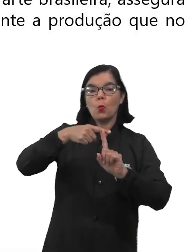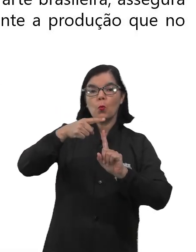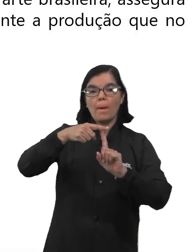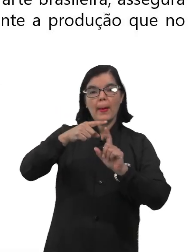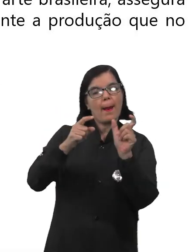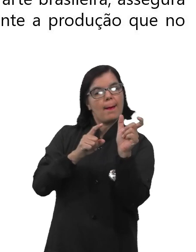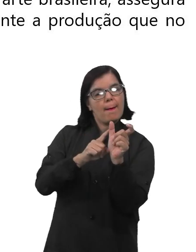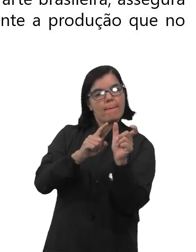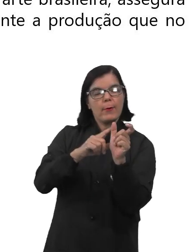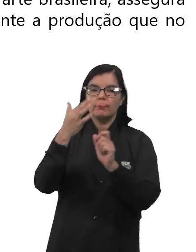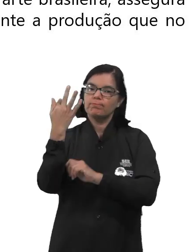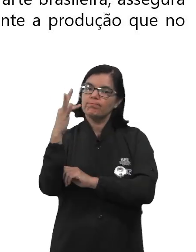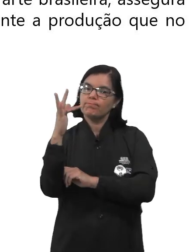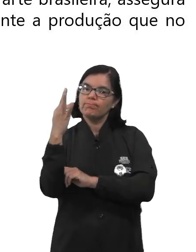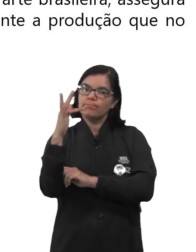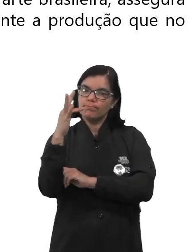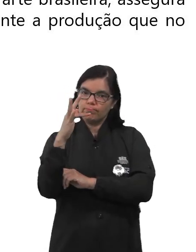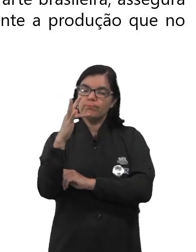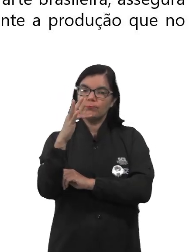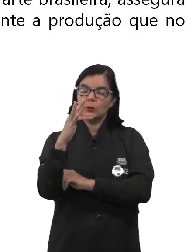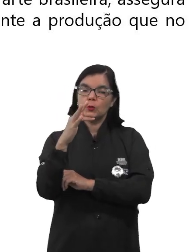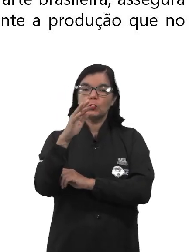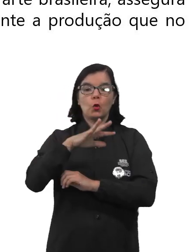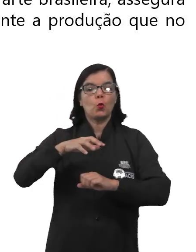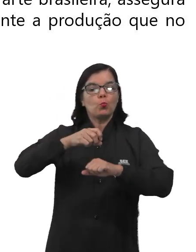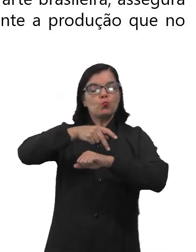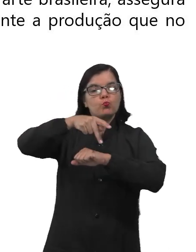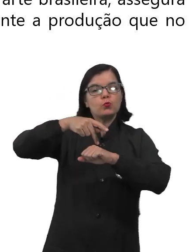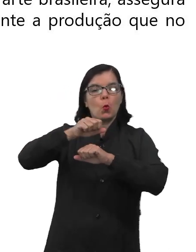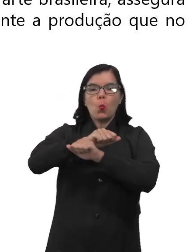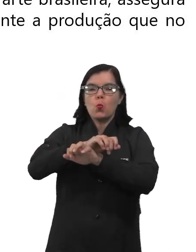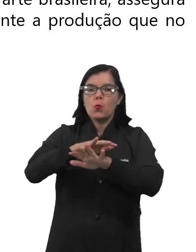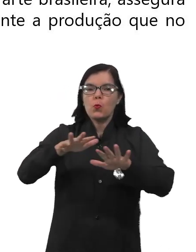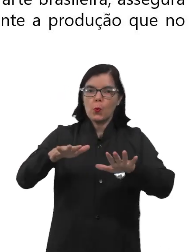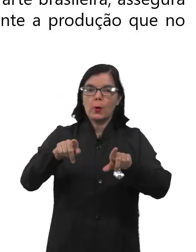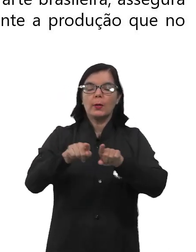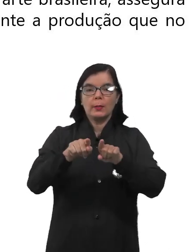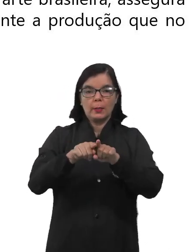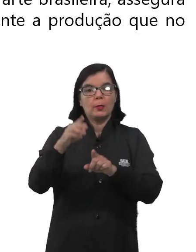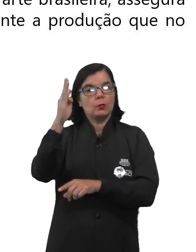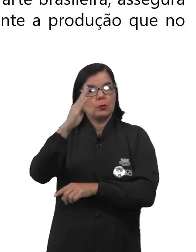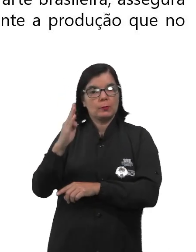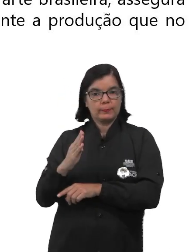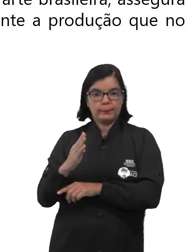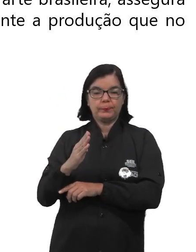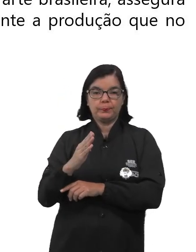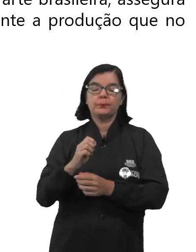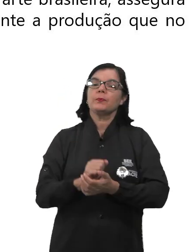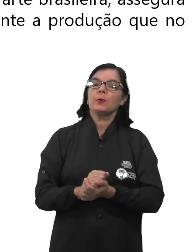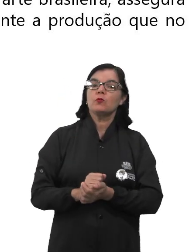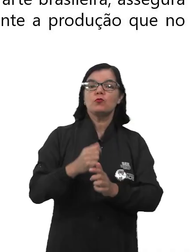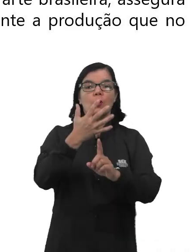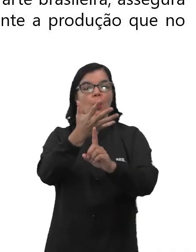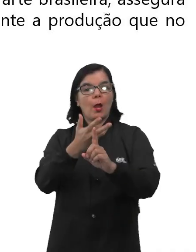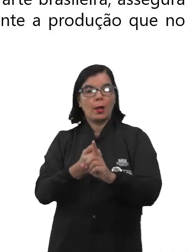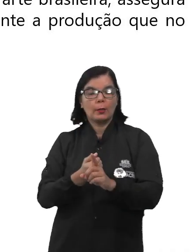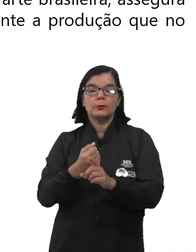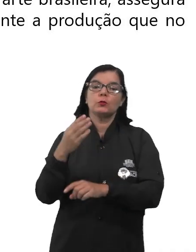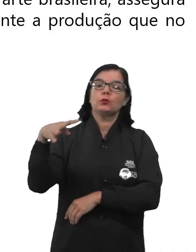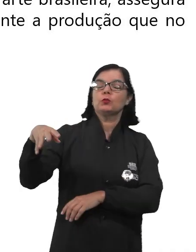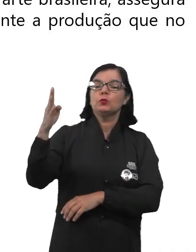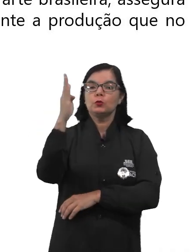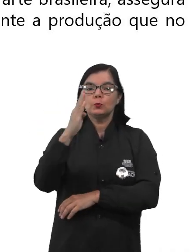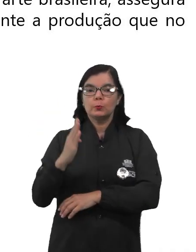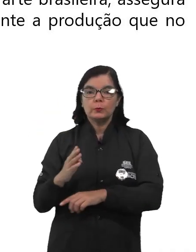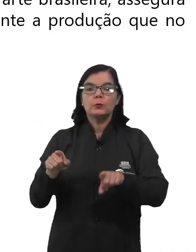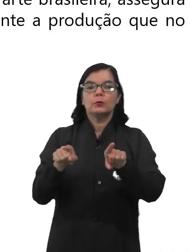adotado por designar internacionalmente a produção que no Brasil é chamada de arte popular ou